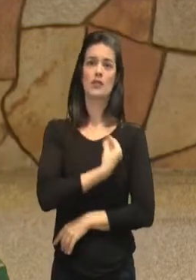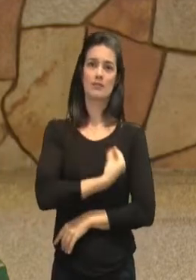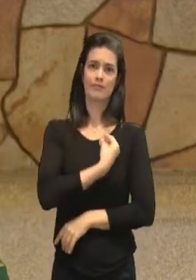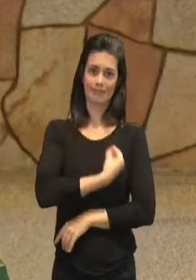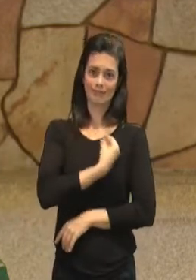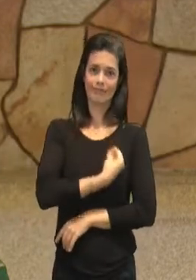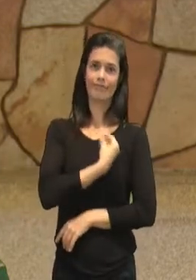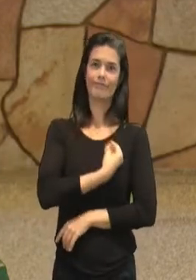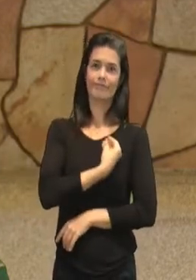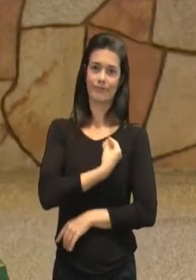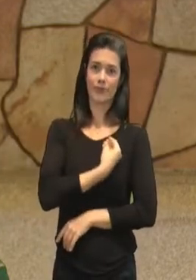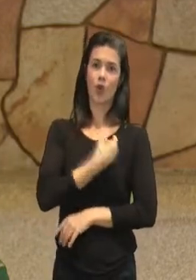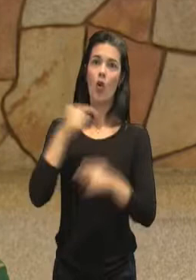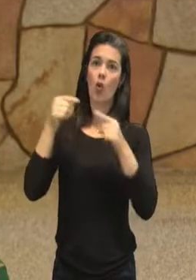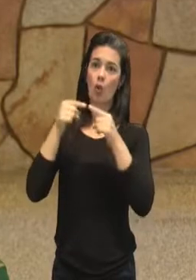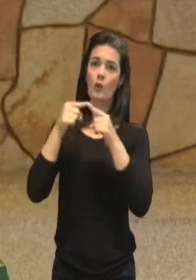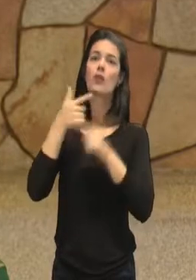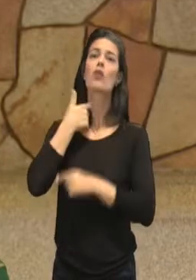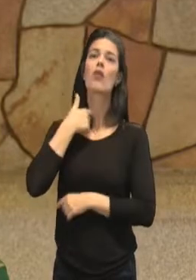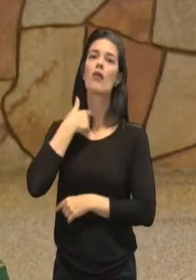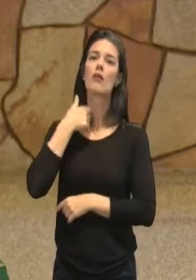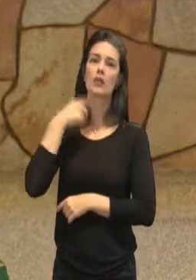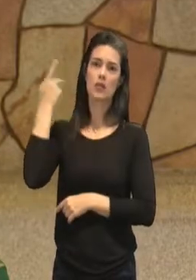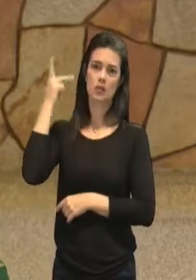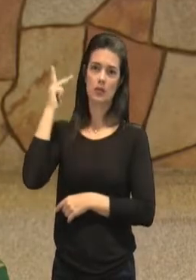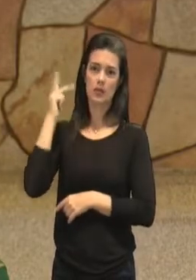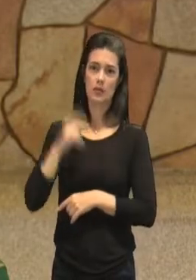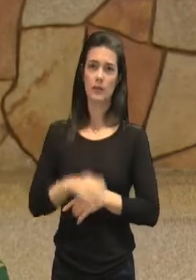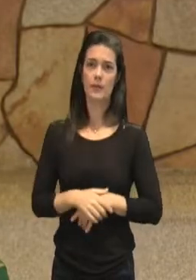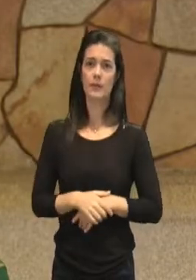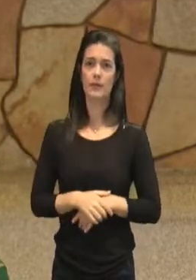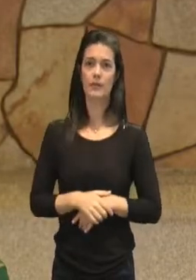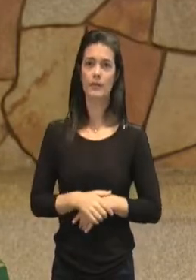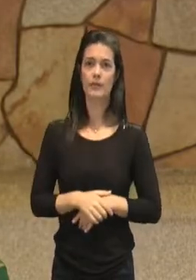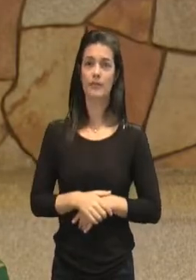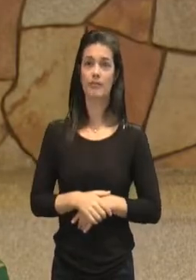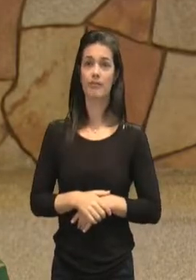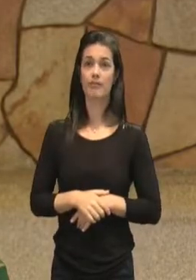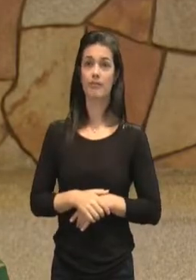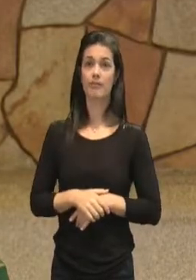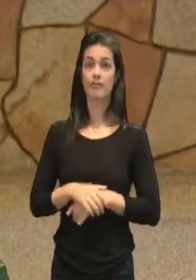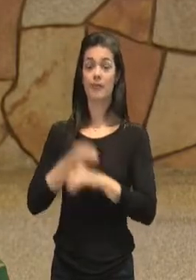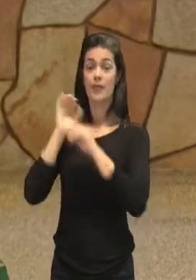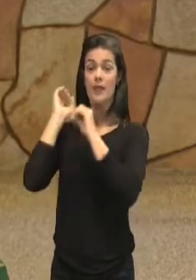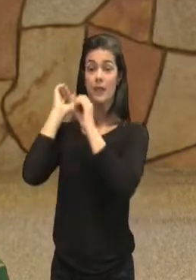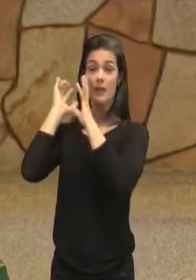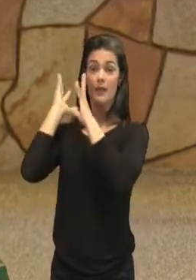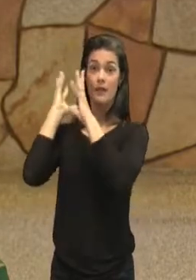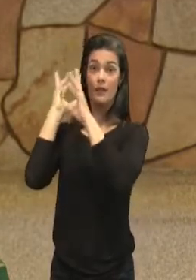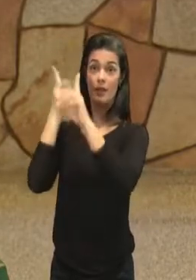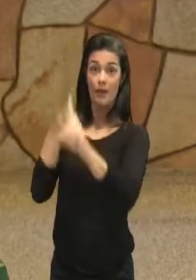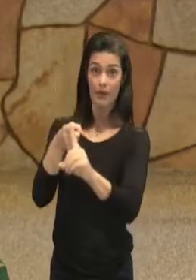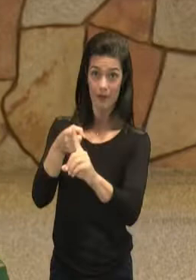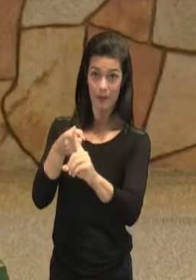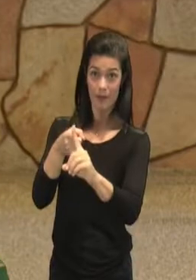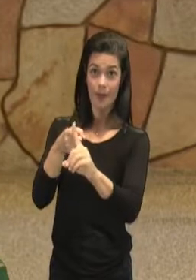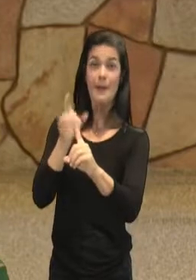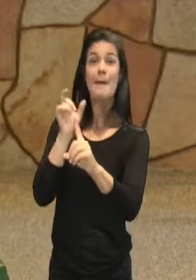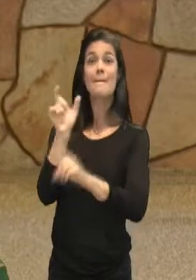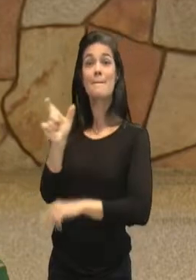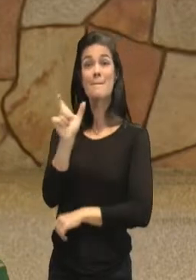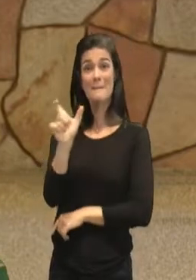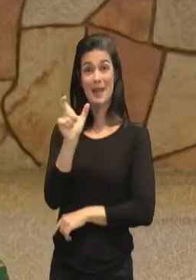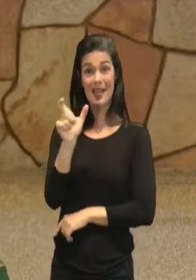todas as coisas conforme o conselho da sua vontade. Predestinados. Essa palavra também no